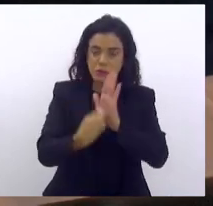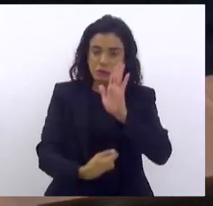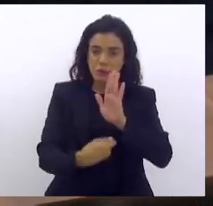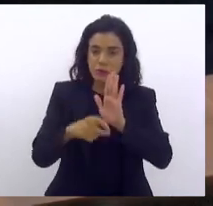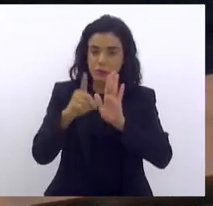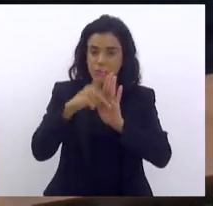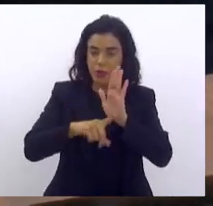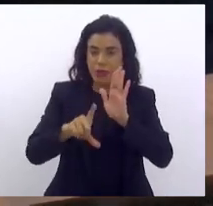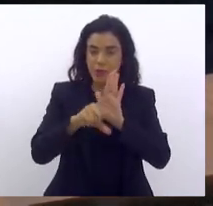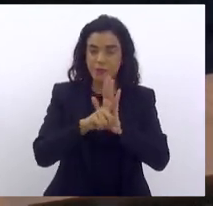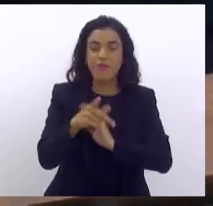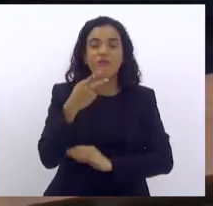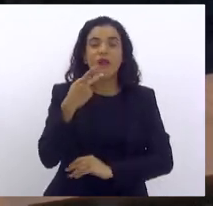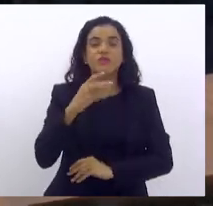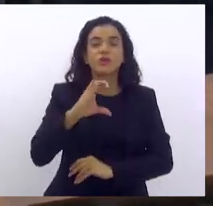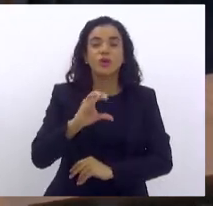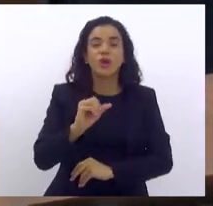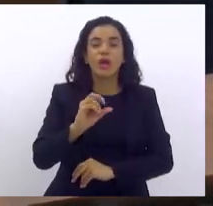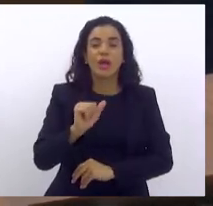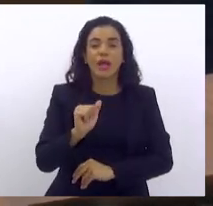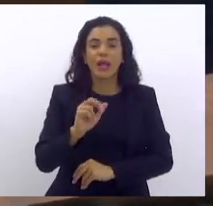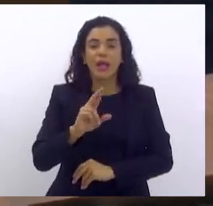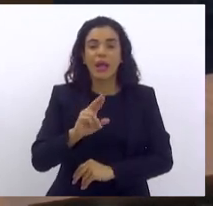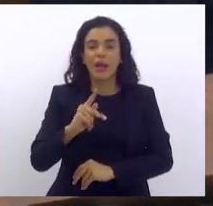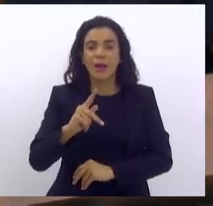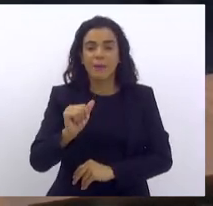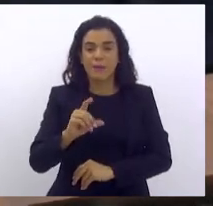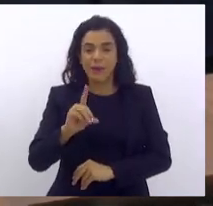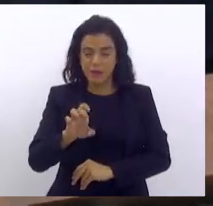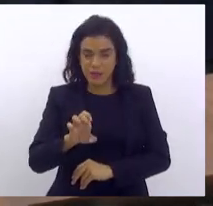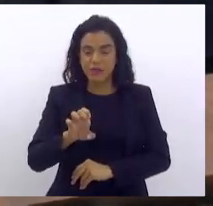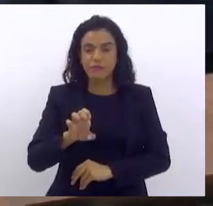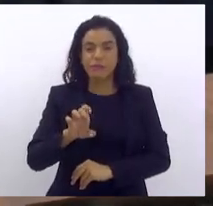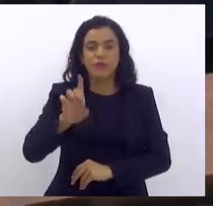quero falar do CARPAD, que foi extinto.